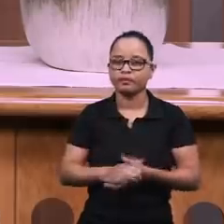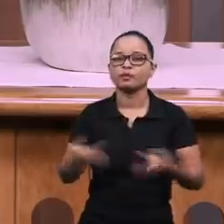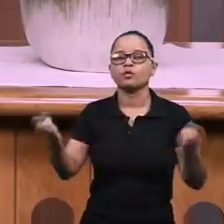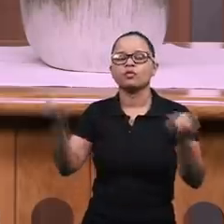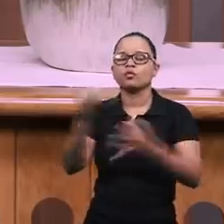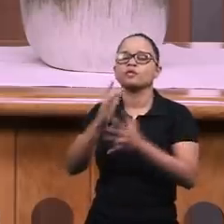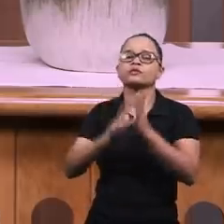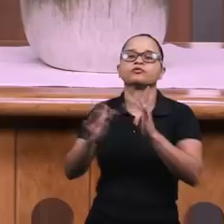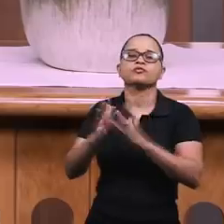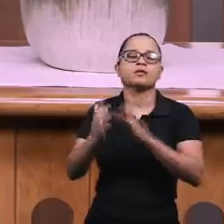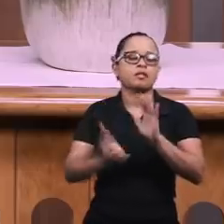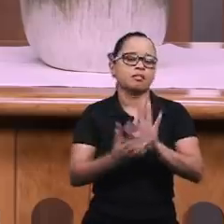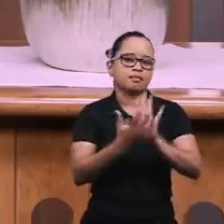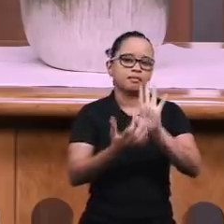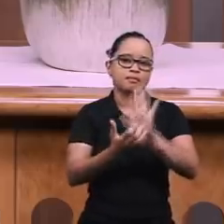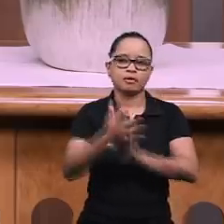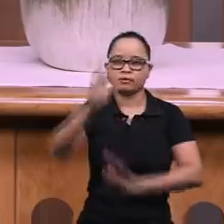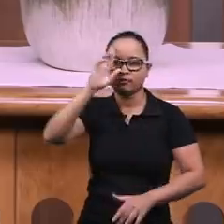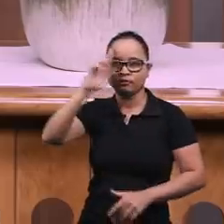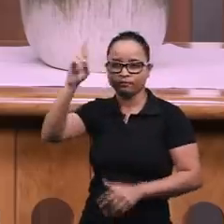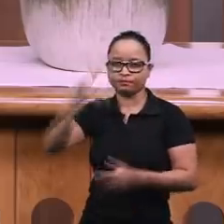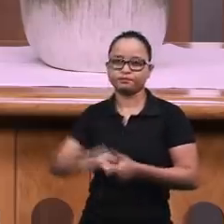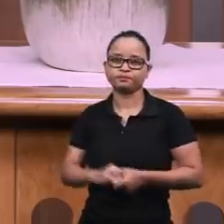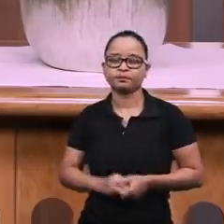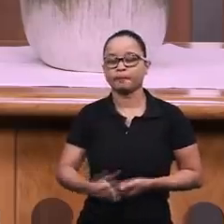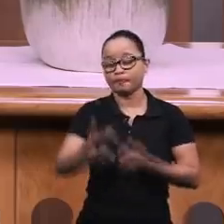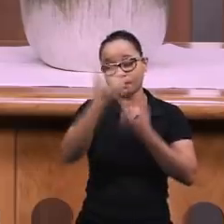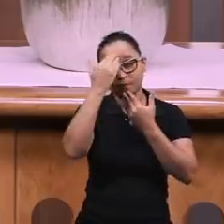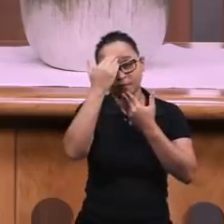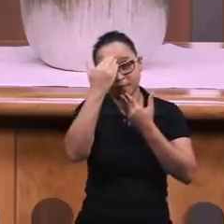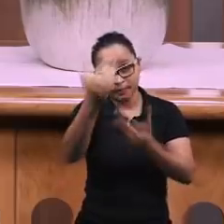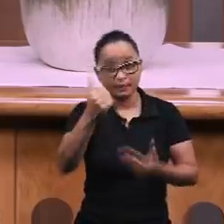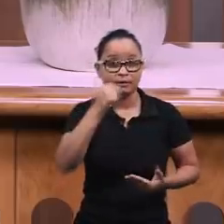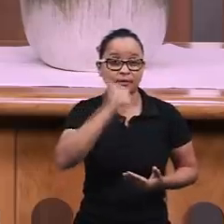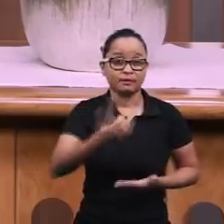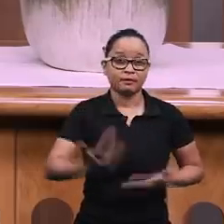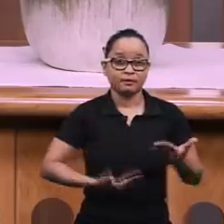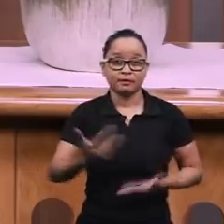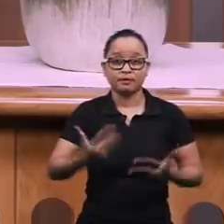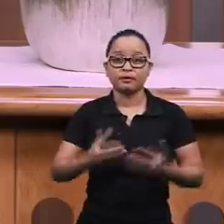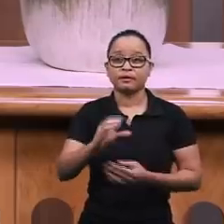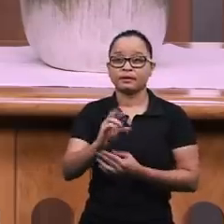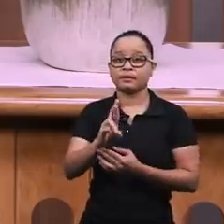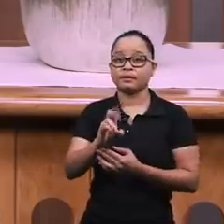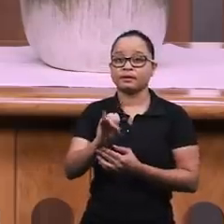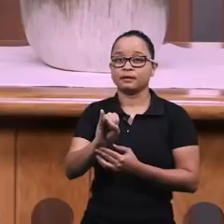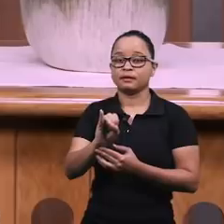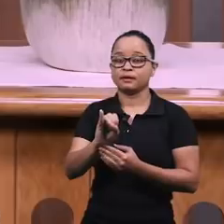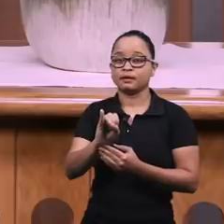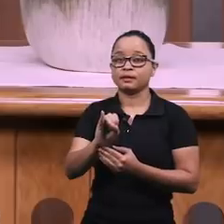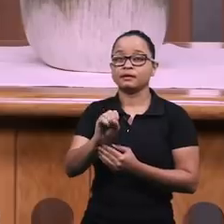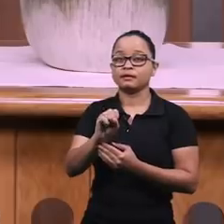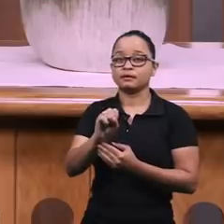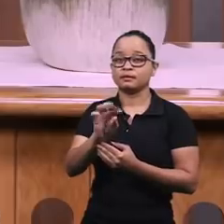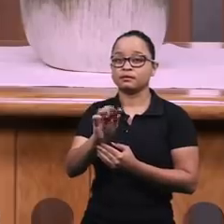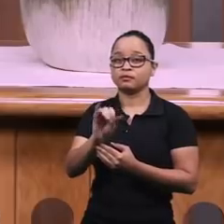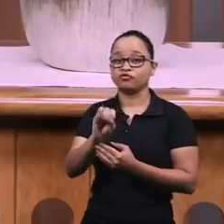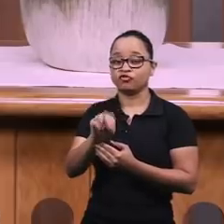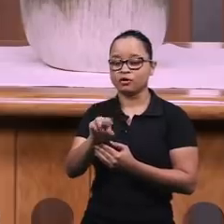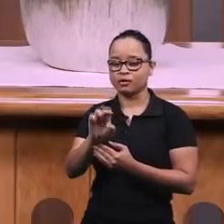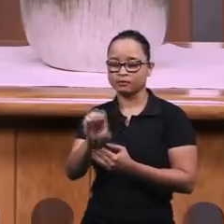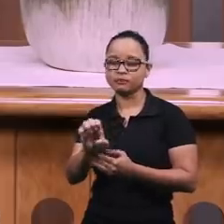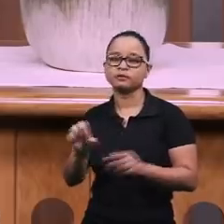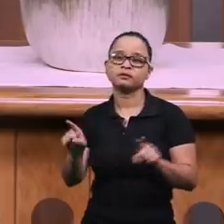a Jesus louvado seja o nome do senhor obrigado as irmãs Oi Cristiane Green mask também irmã Maísa